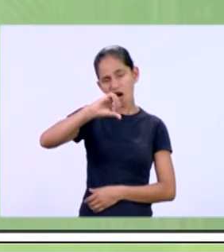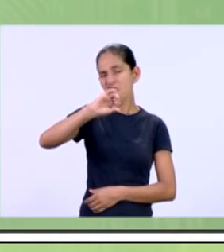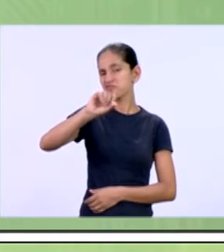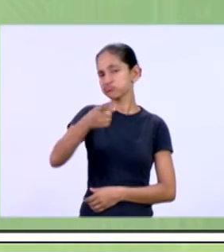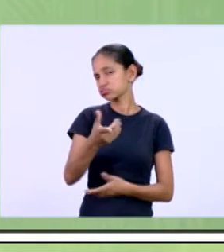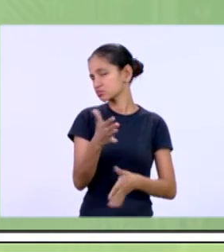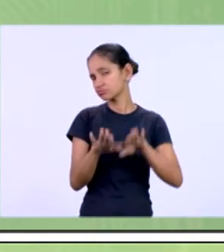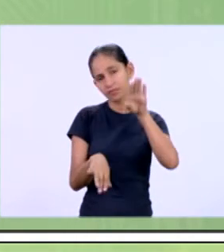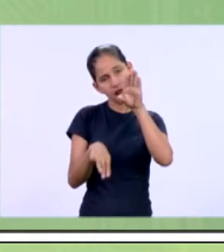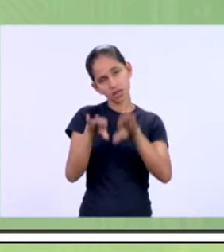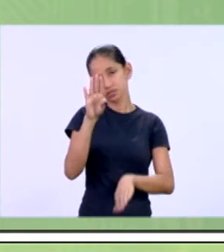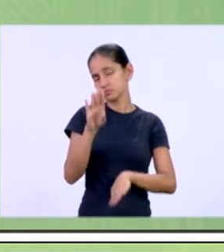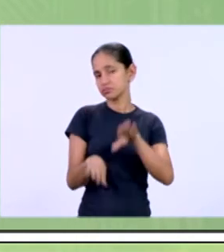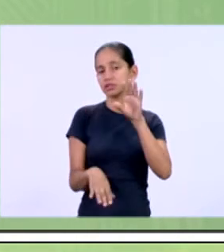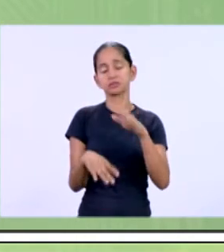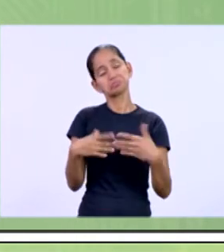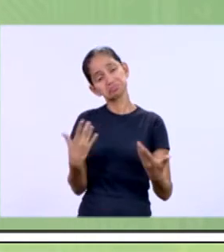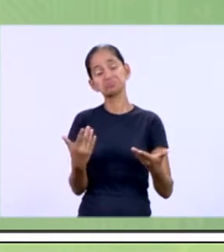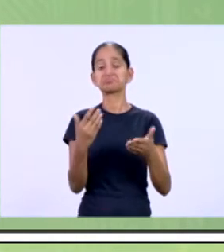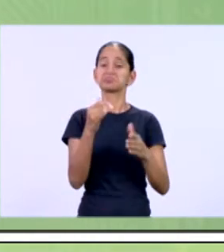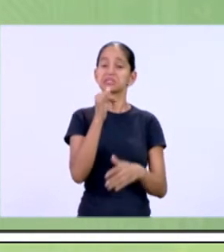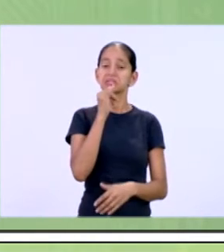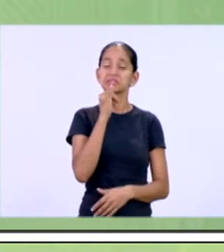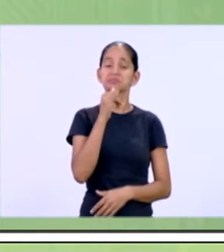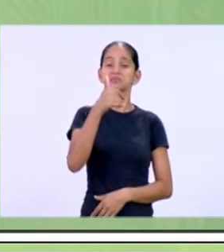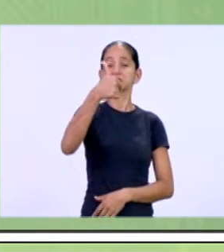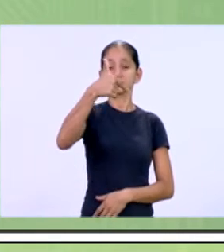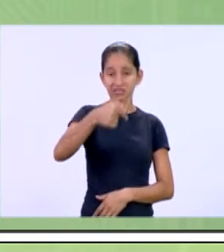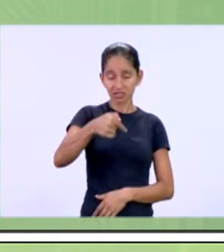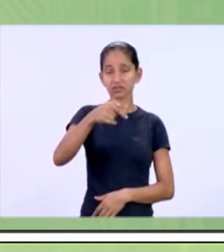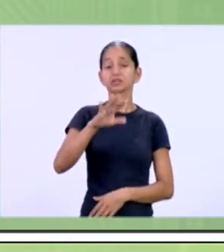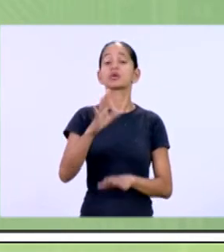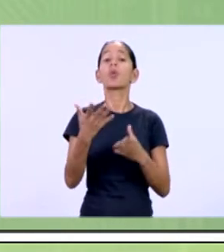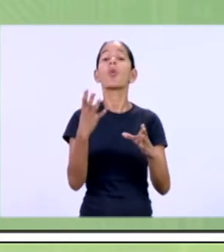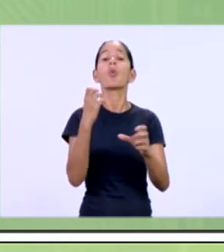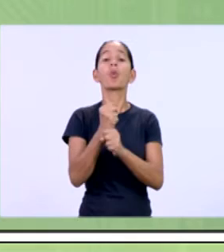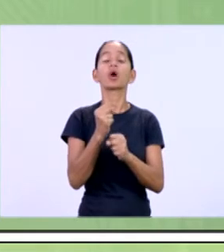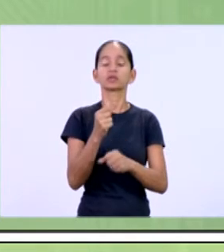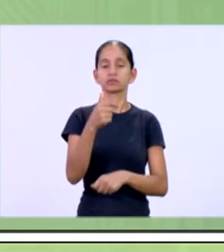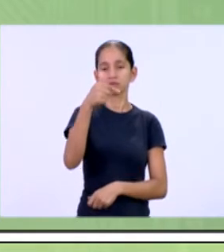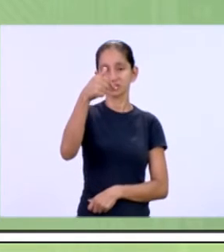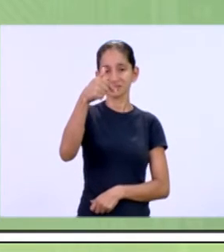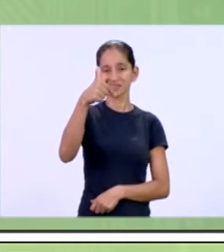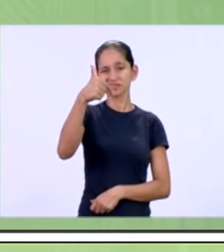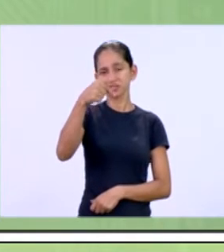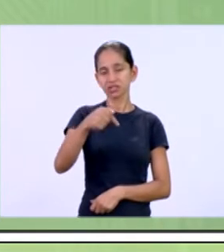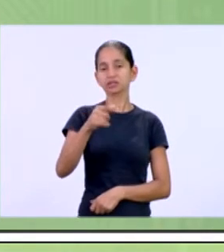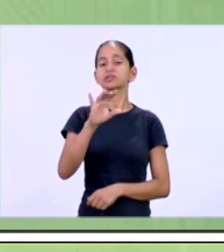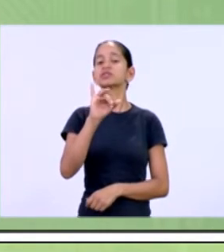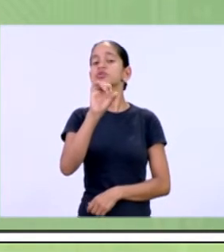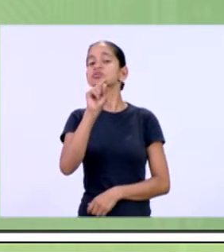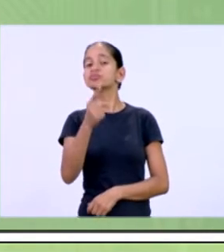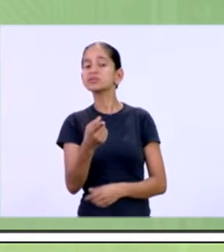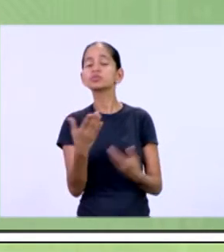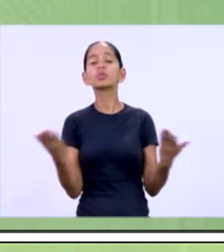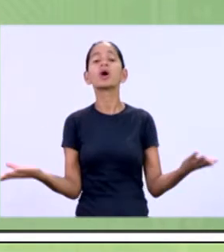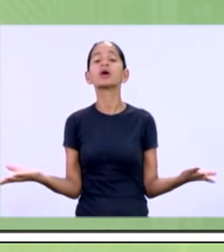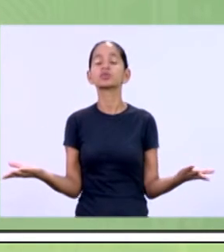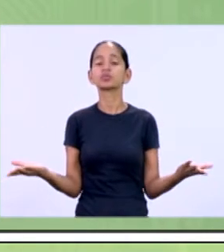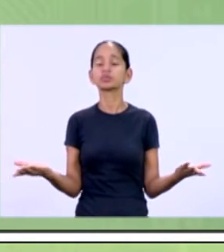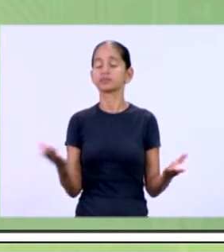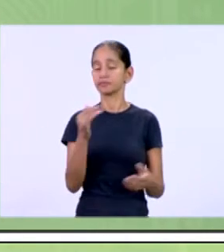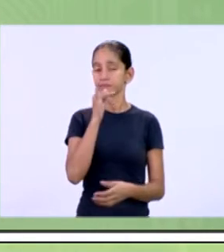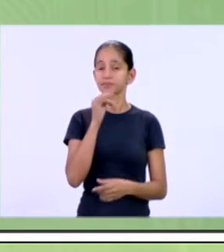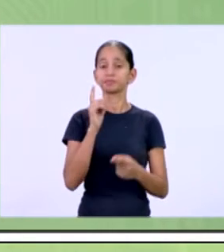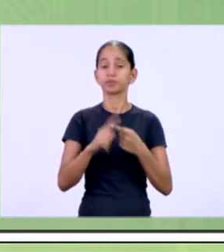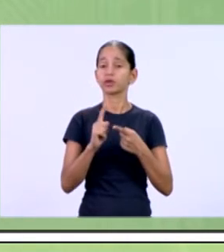sobre vendas e eu tenho uma alíquota de 17. Eu tenho quanto? 180 mil. Qual que vai ser o valor do meu imposto? Os 180 mil? Não. Por que não?